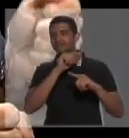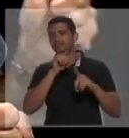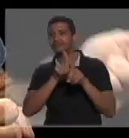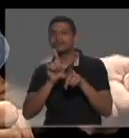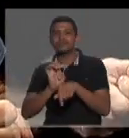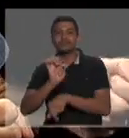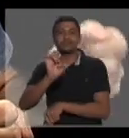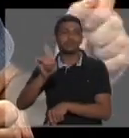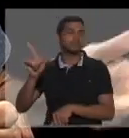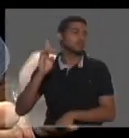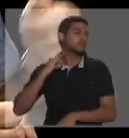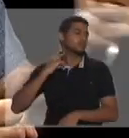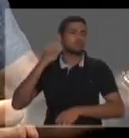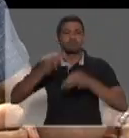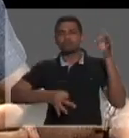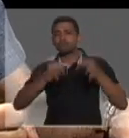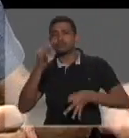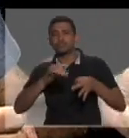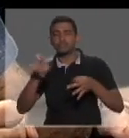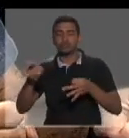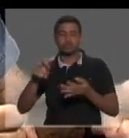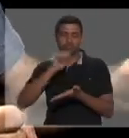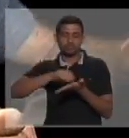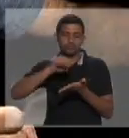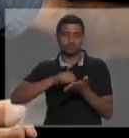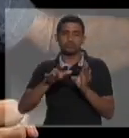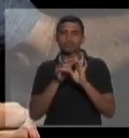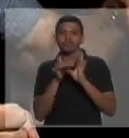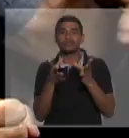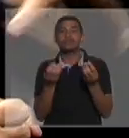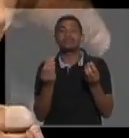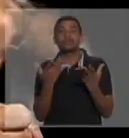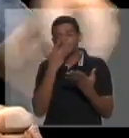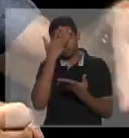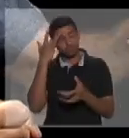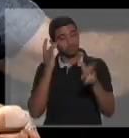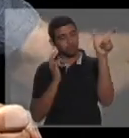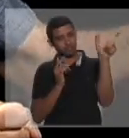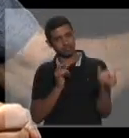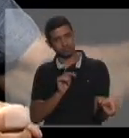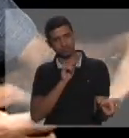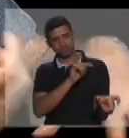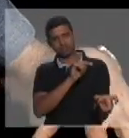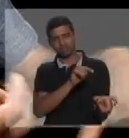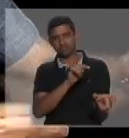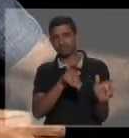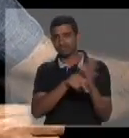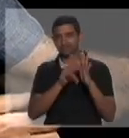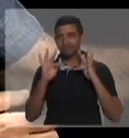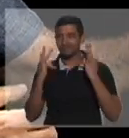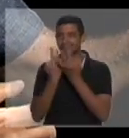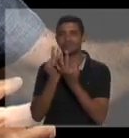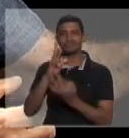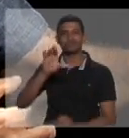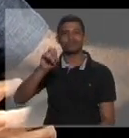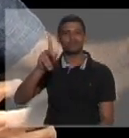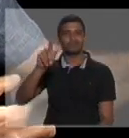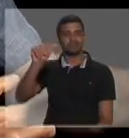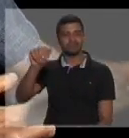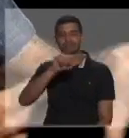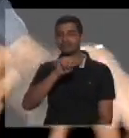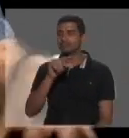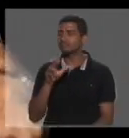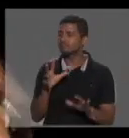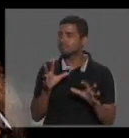tem um juiz, Melo Matos, que assina a liberação para que um tutor, um dos membros da família Rocha